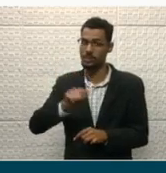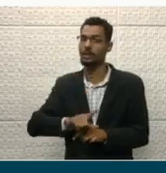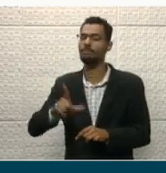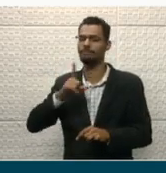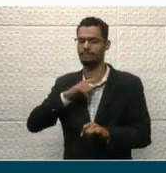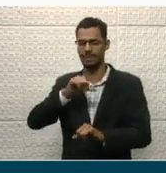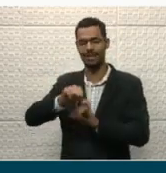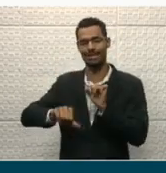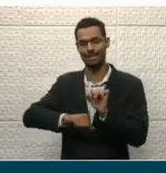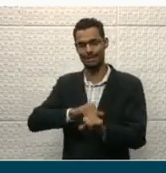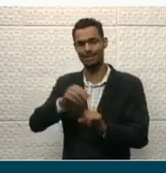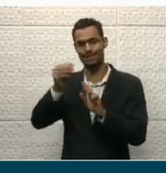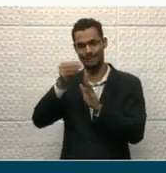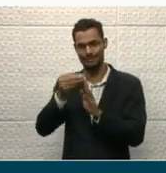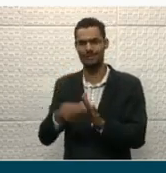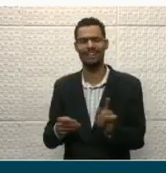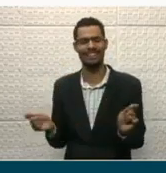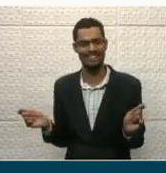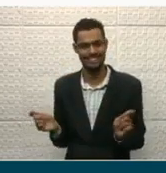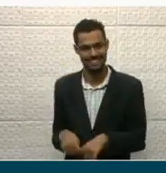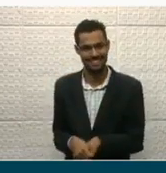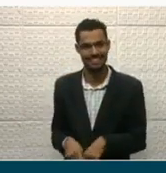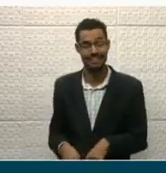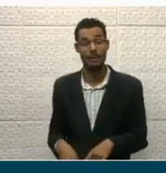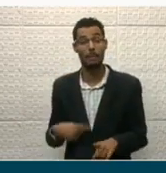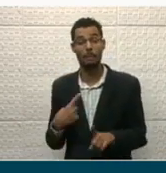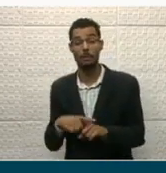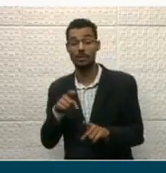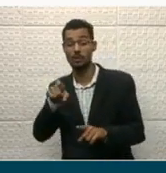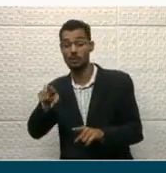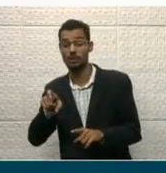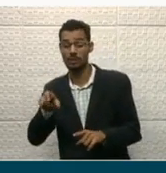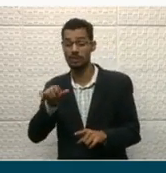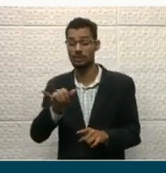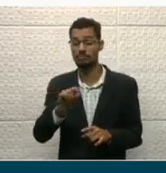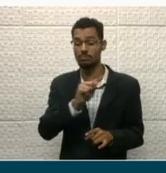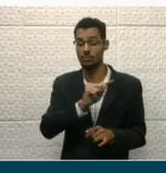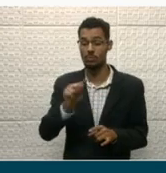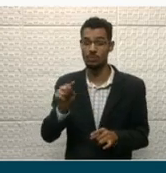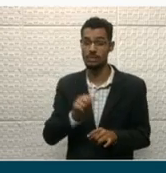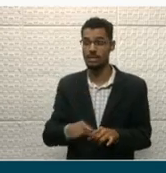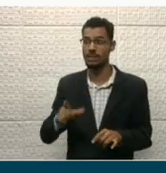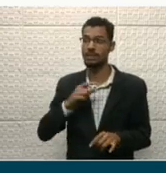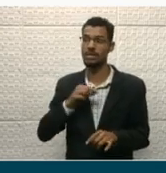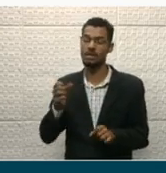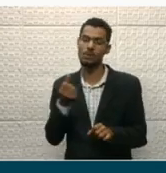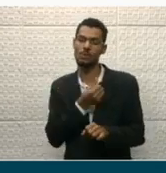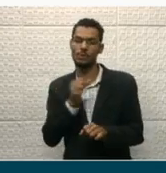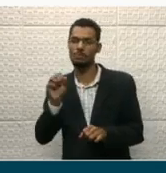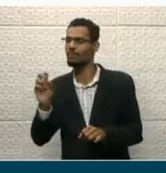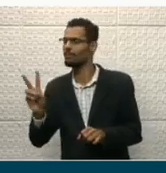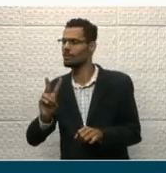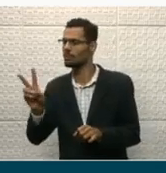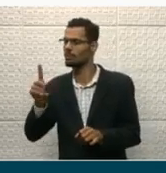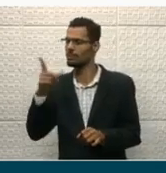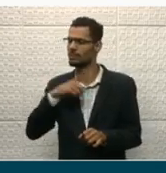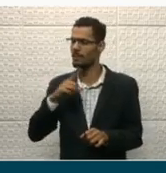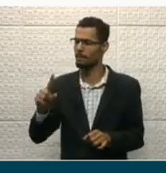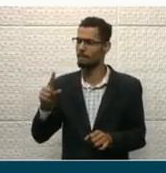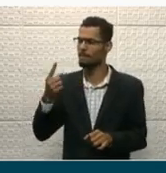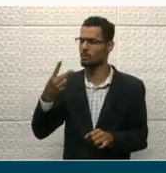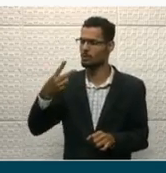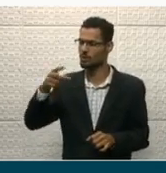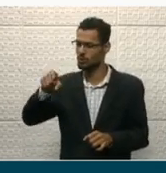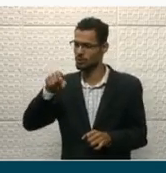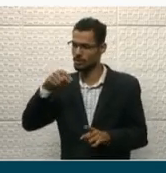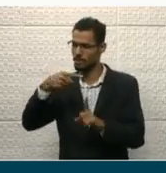obtenho a transformação. A transformação leva XYZ em um vetor de primeira componente